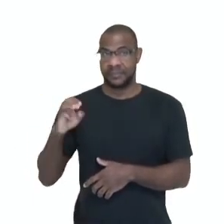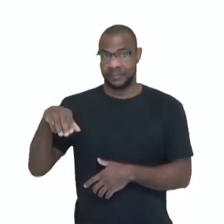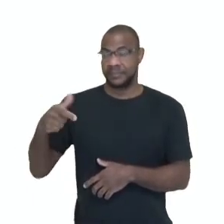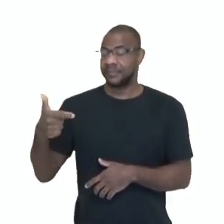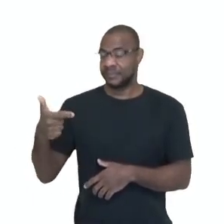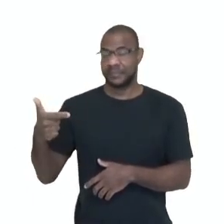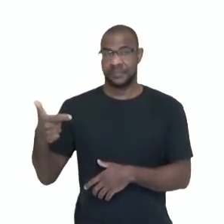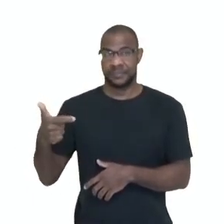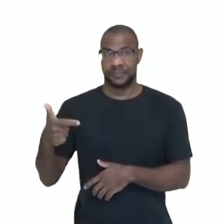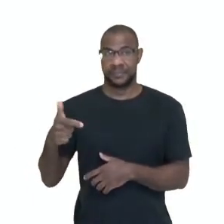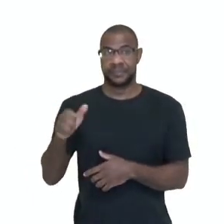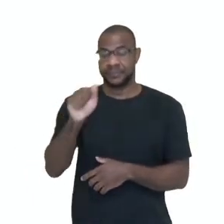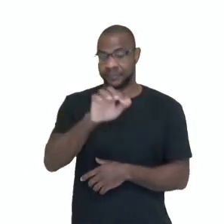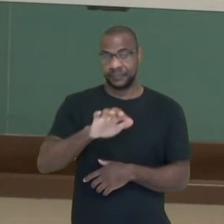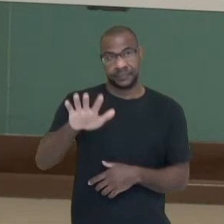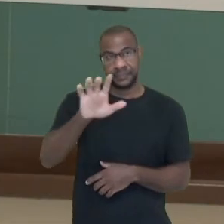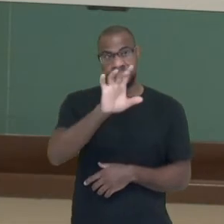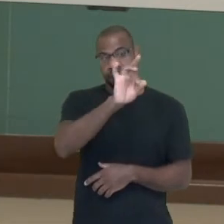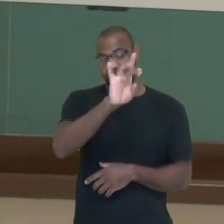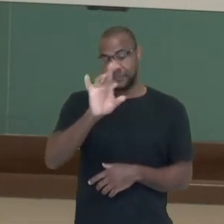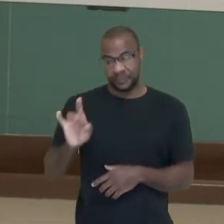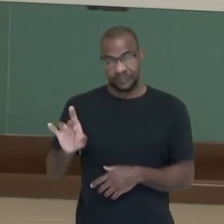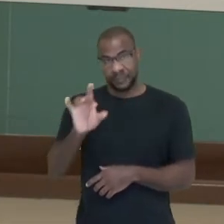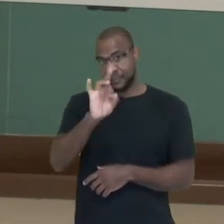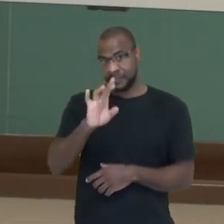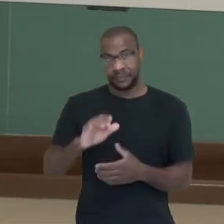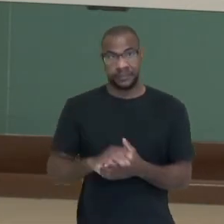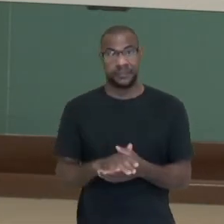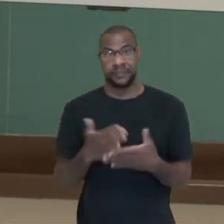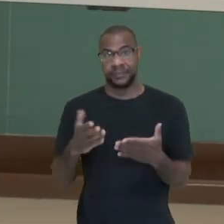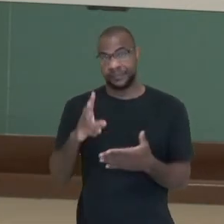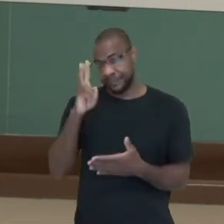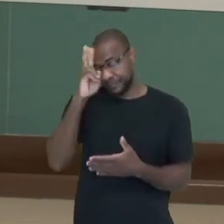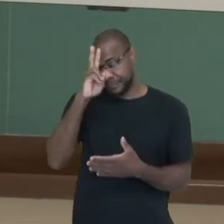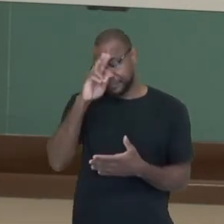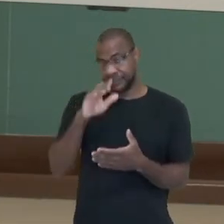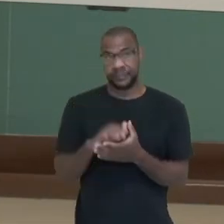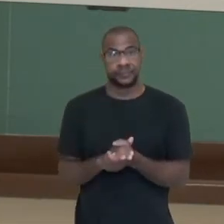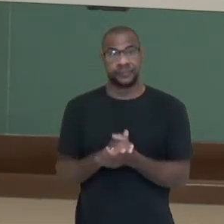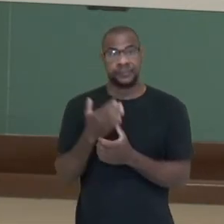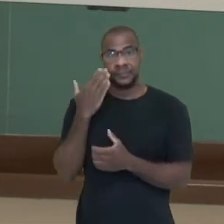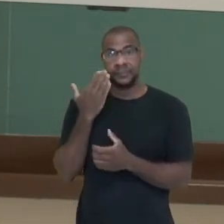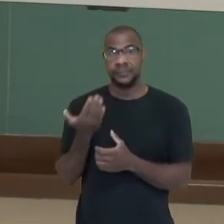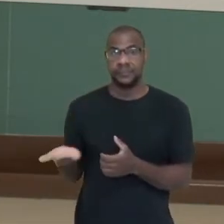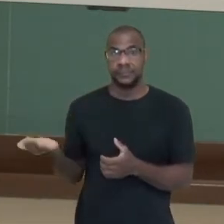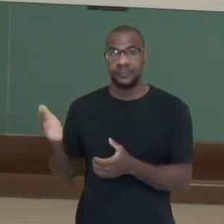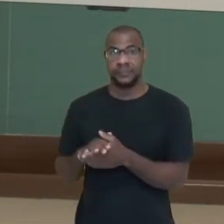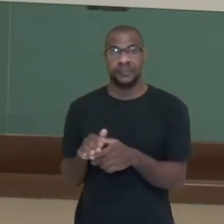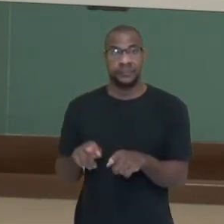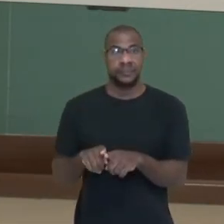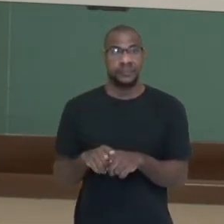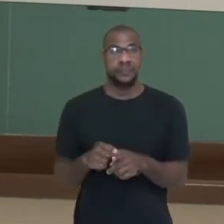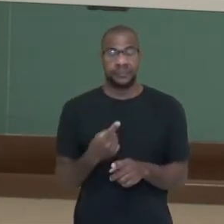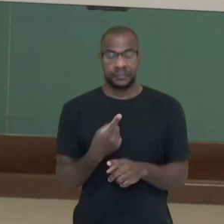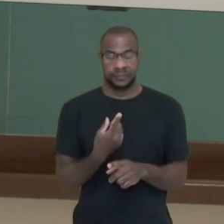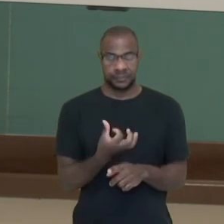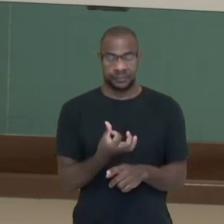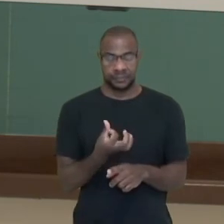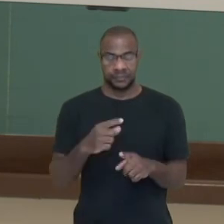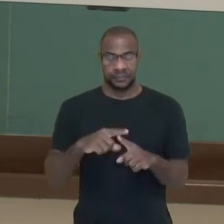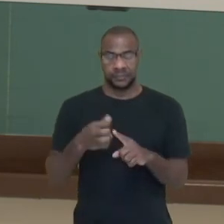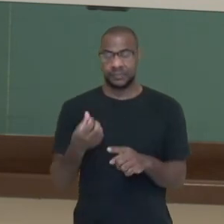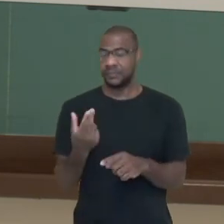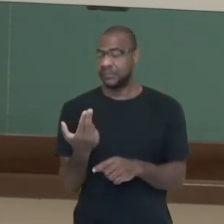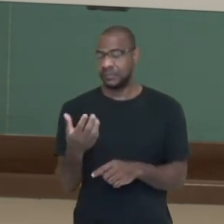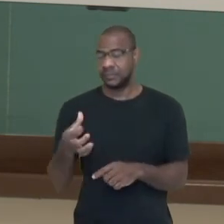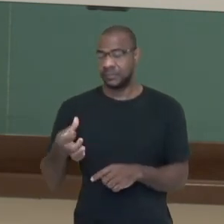um dos quadrados, ok? Nós temos 2. Lembrem, 6 vezes 6 é o mesmo também que 6 ao quadrado. Tá bom.